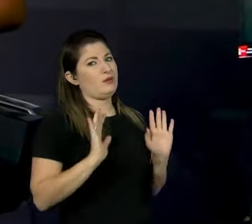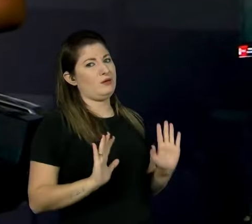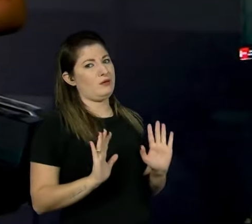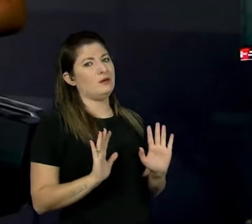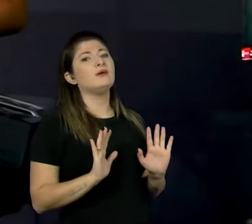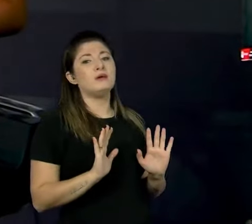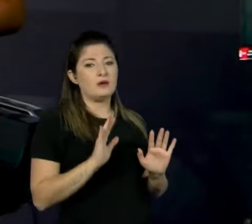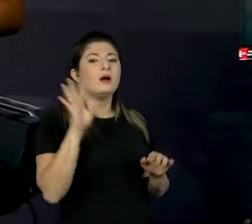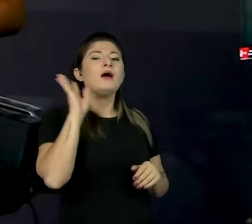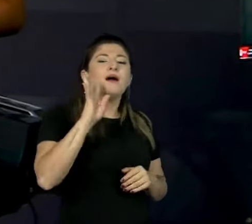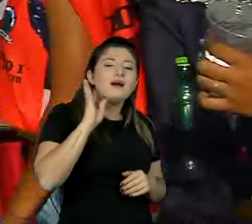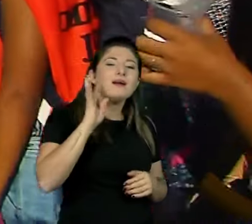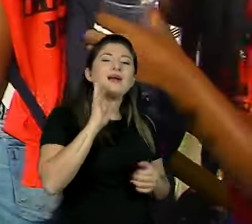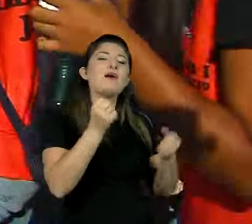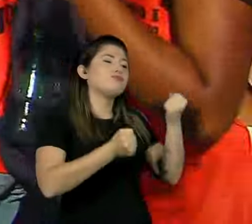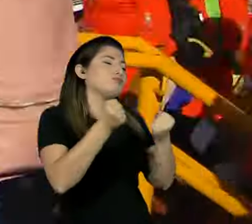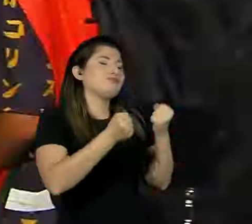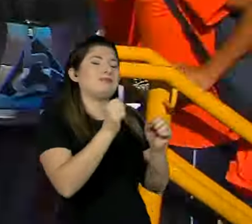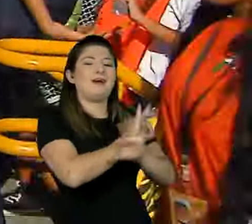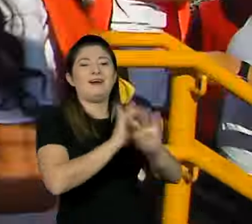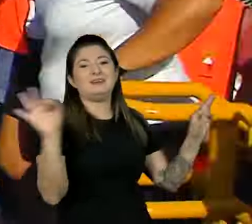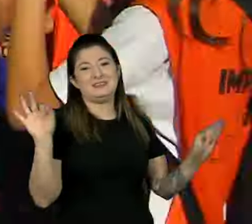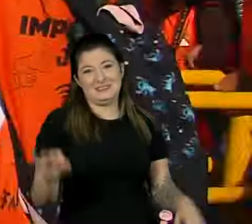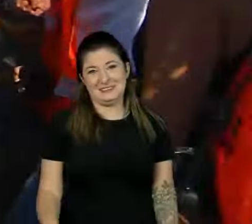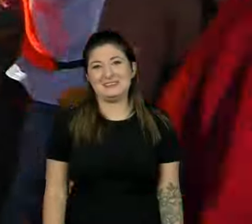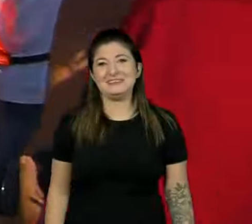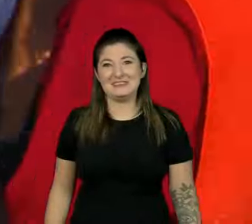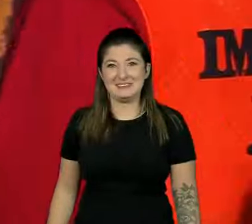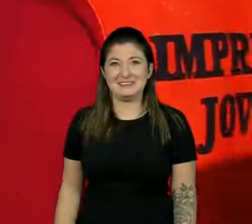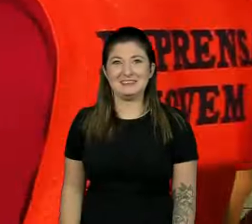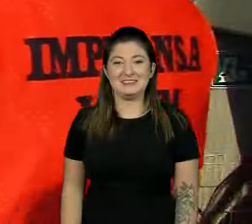ótimo, ainda tem muitas outras coisas.